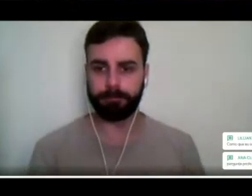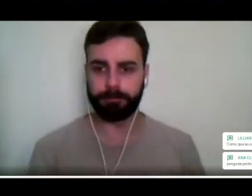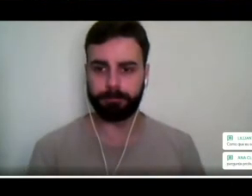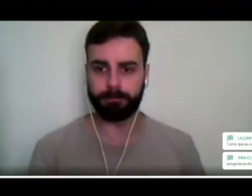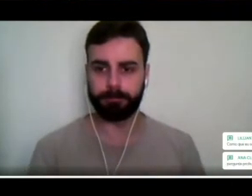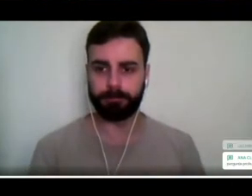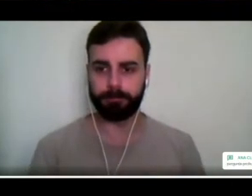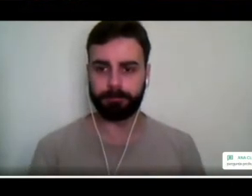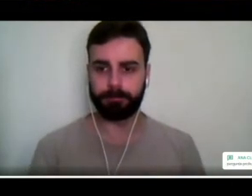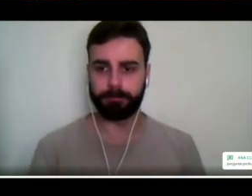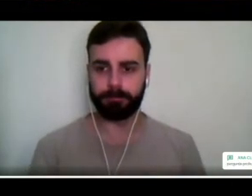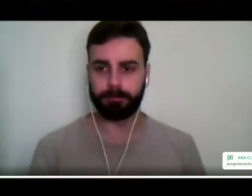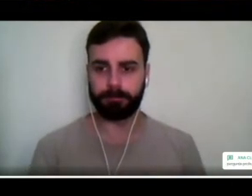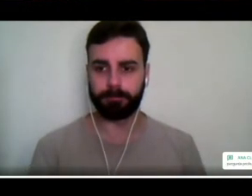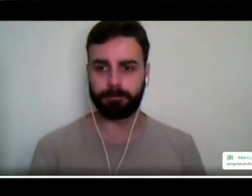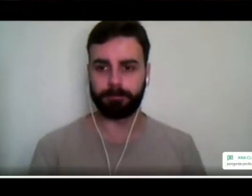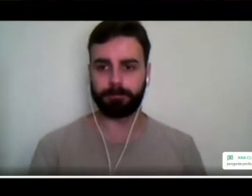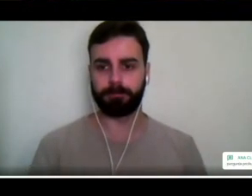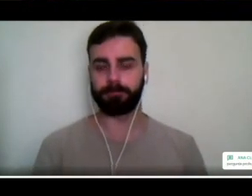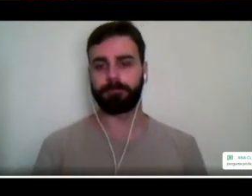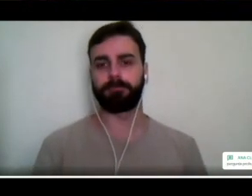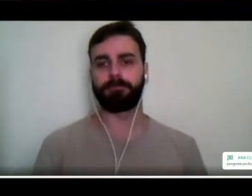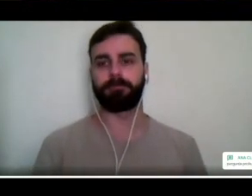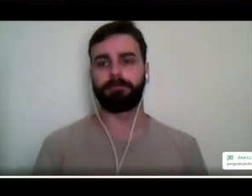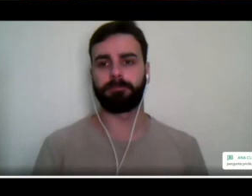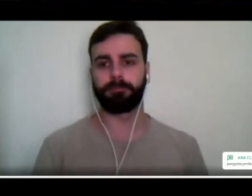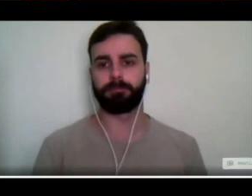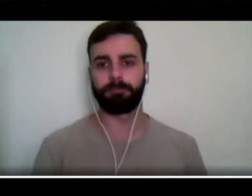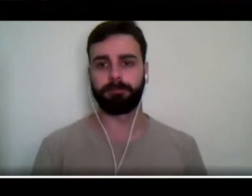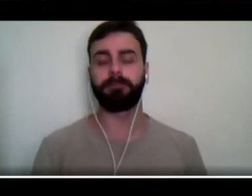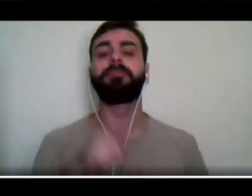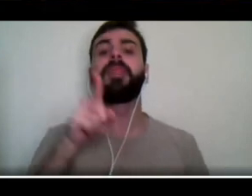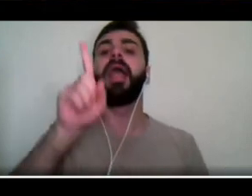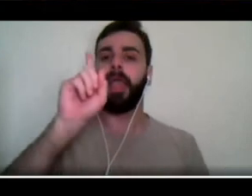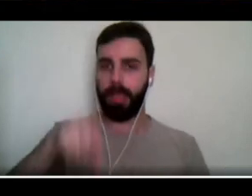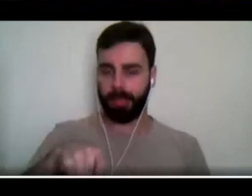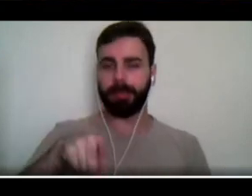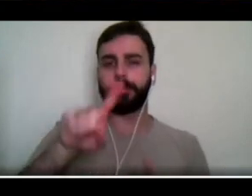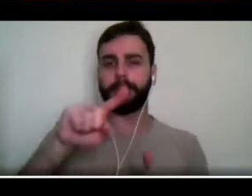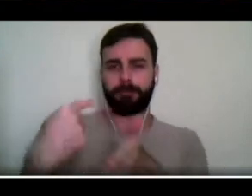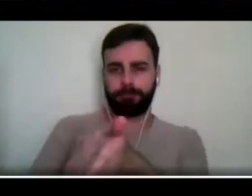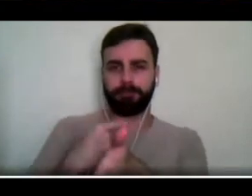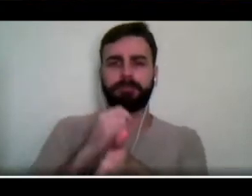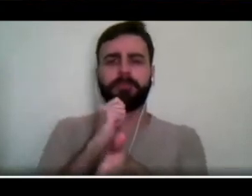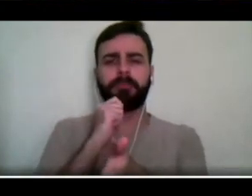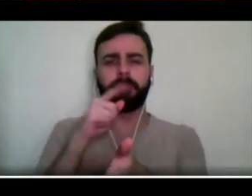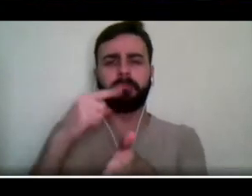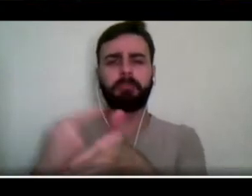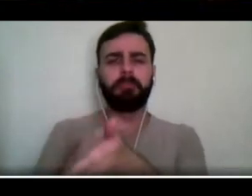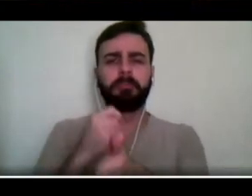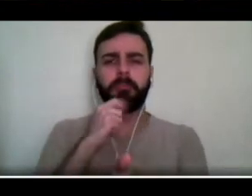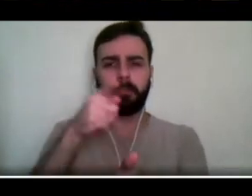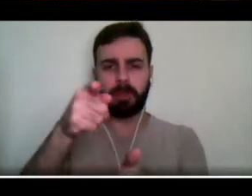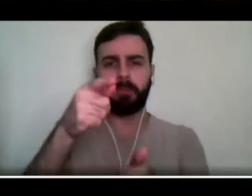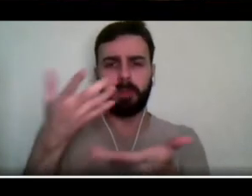Como assim, Ana, você quer saber se esses gráficos são importantes de